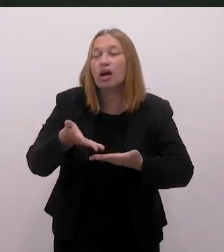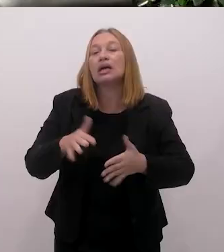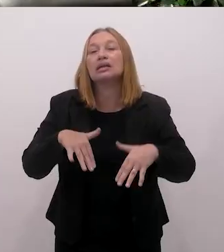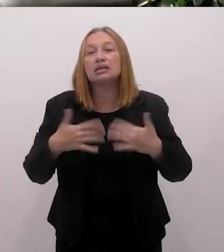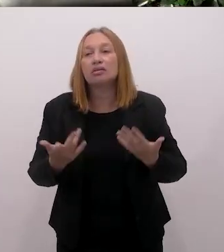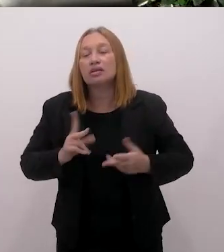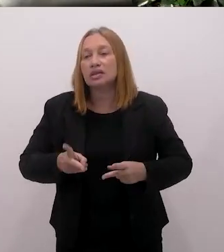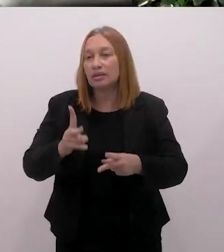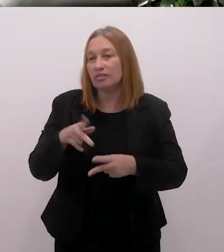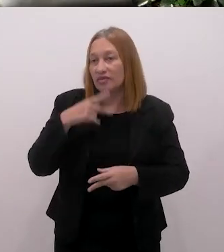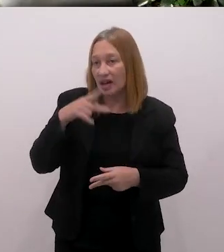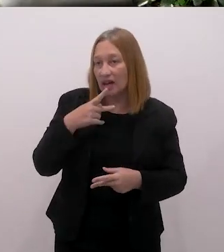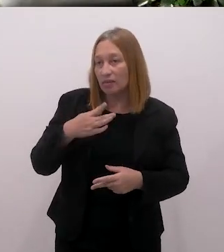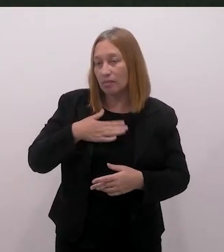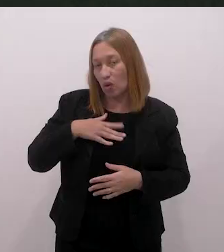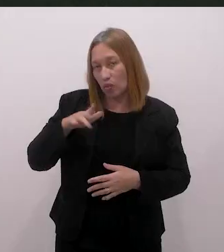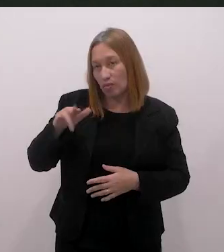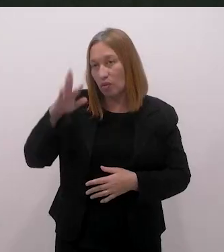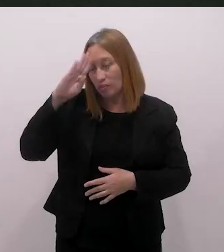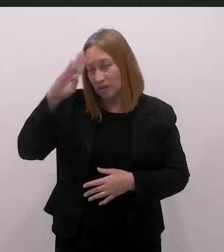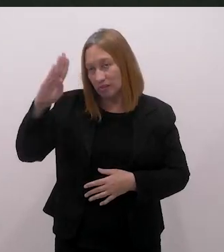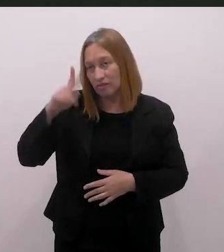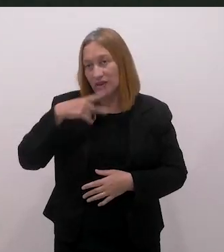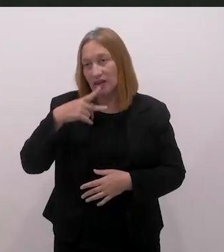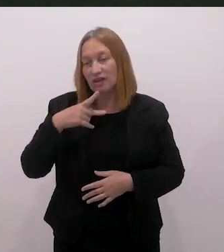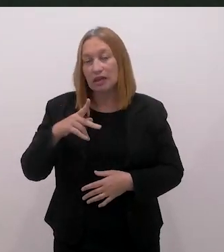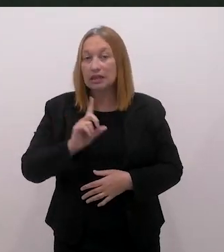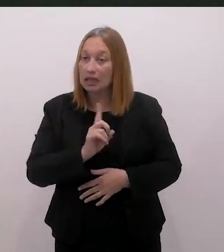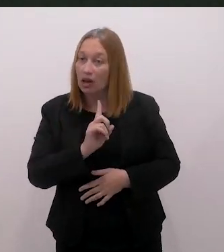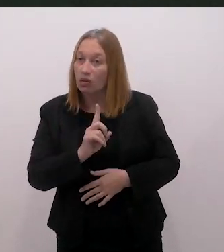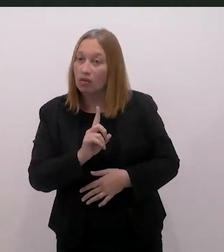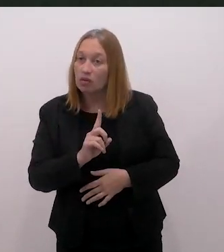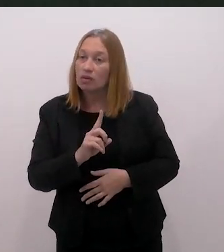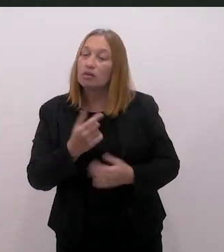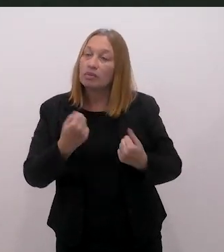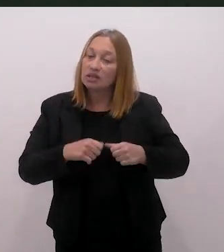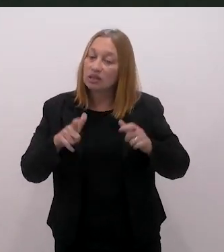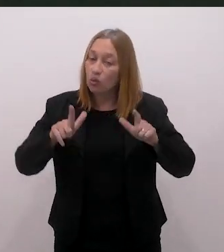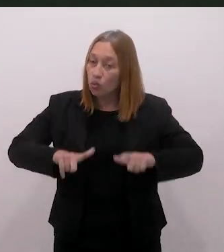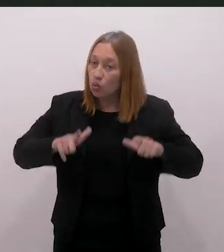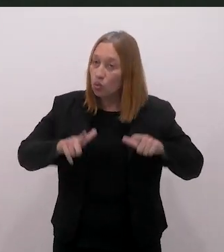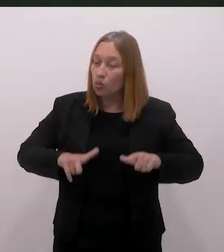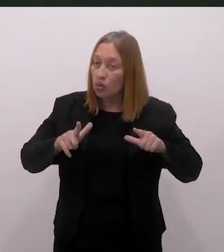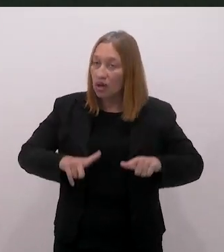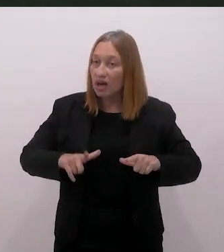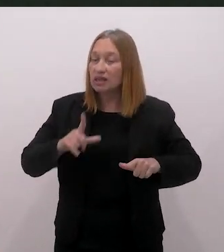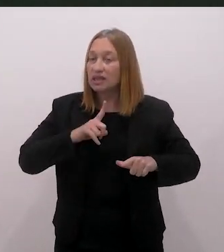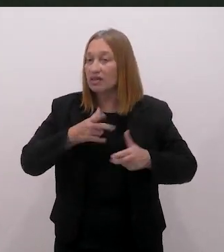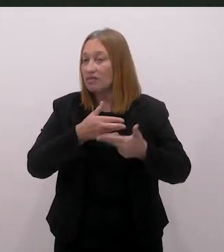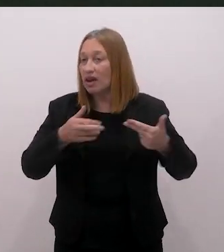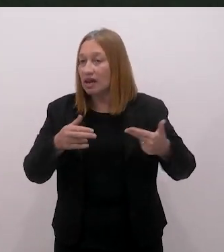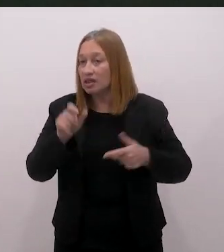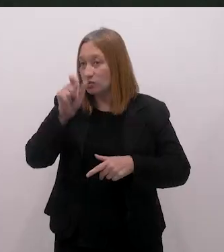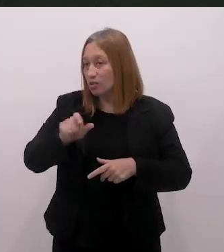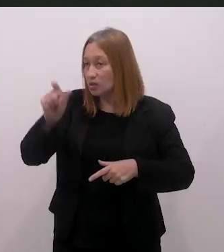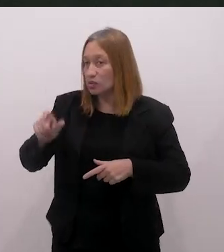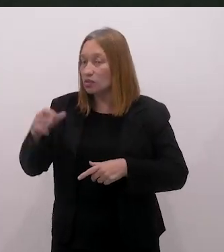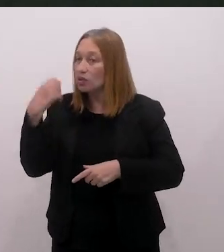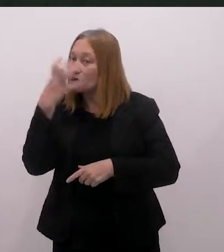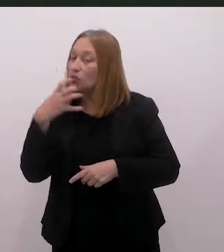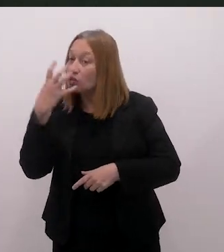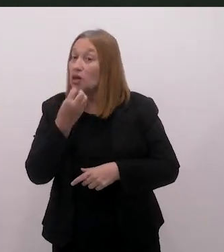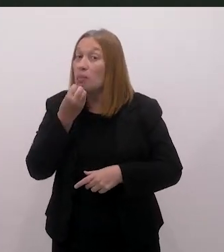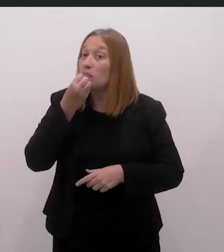né? Então, a gente sempre falava assim, meu irmão principalmente, falava assim, não, a gente tem que ter um espaço, porque tem muita gente